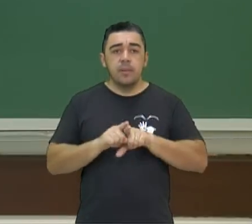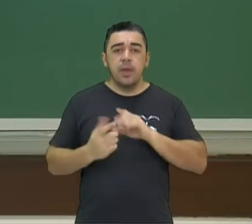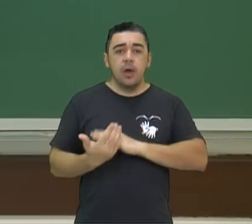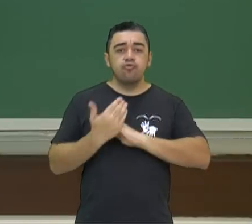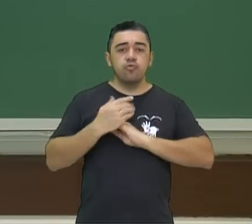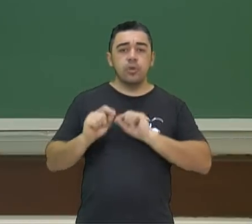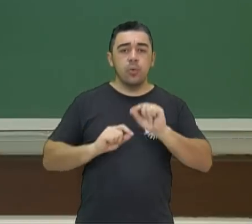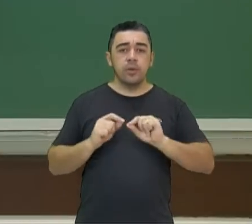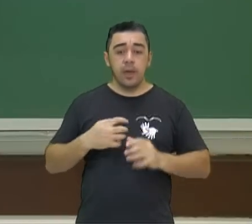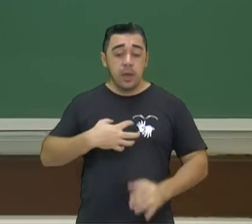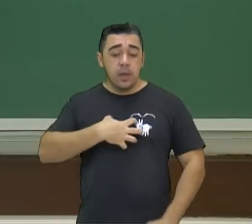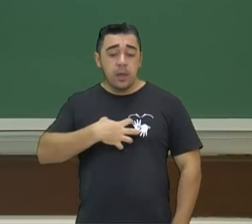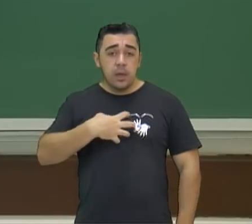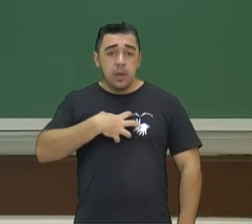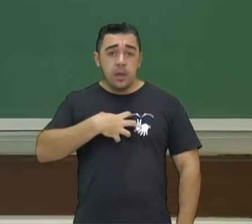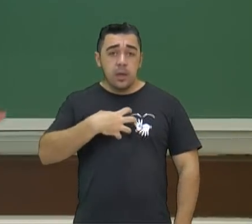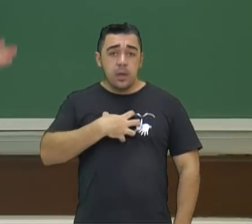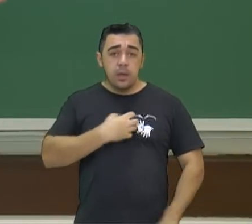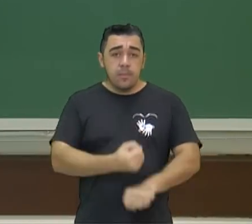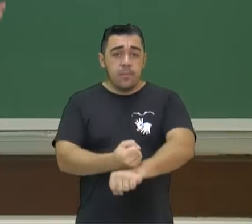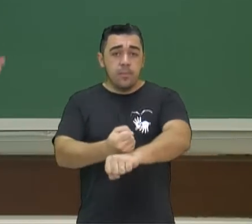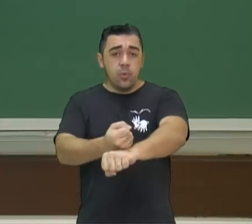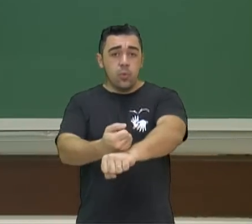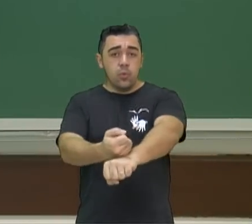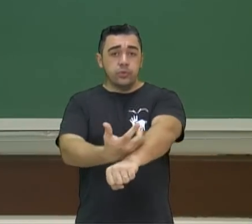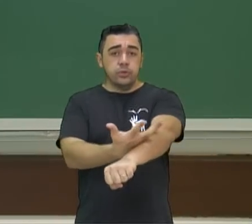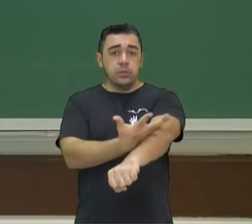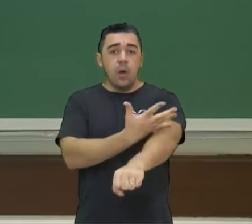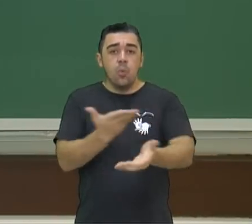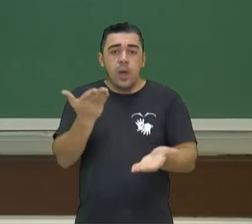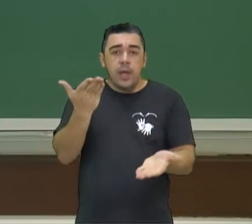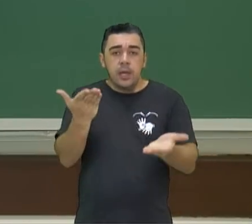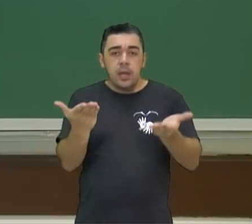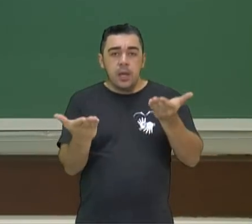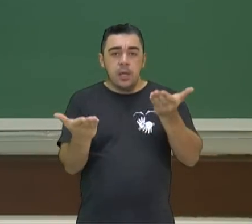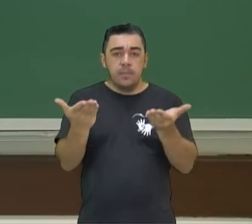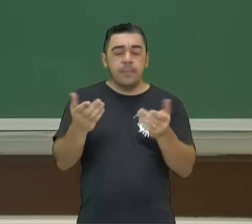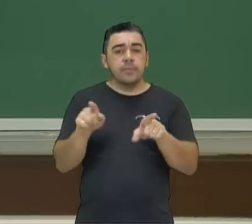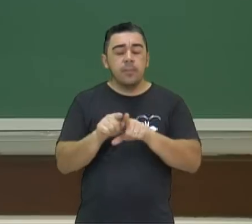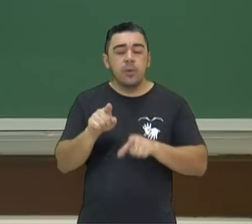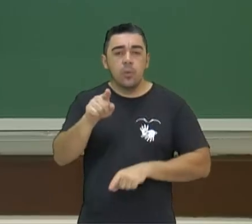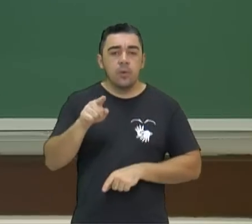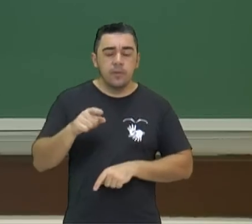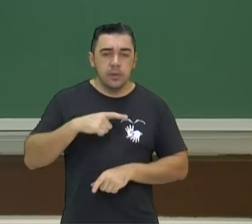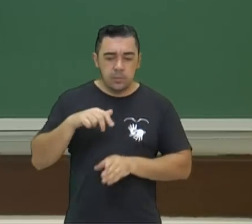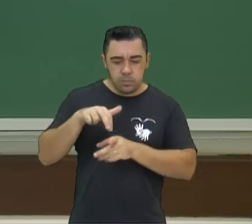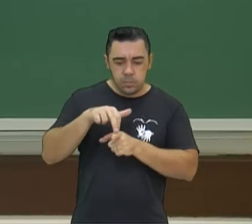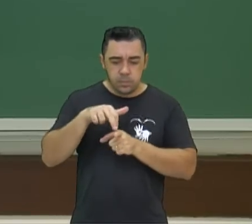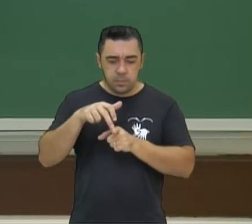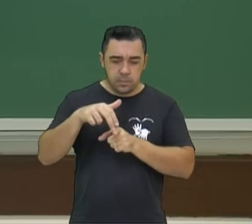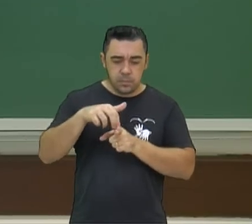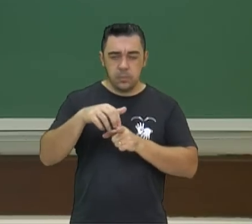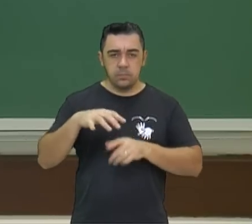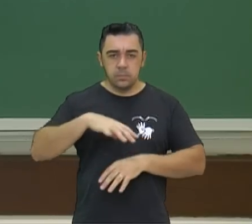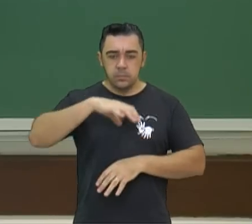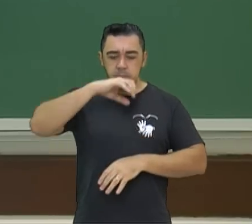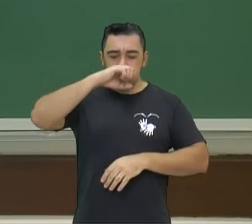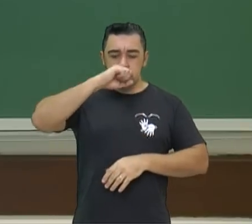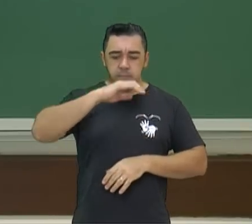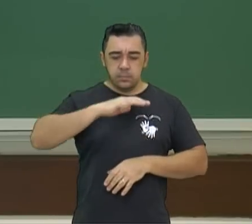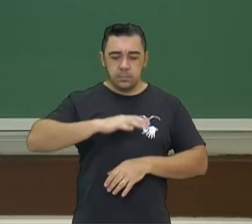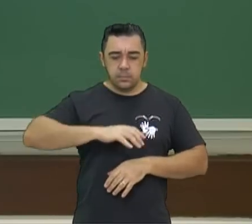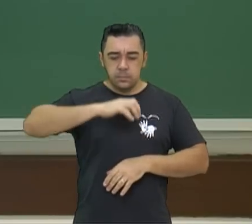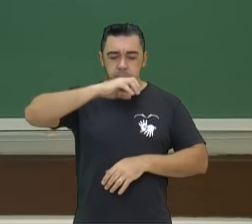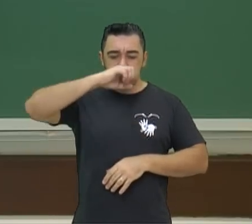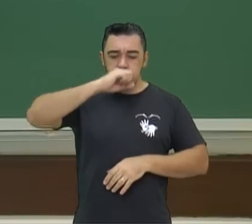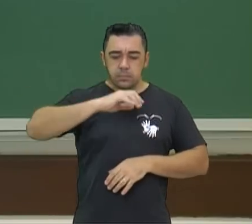gente fala em controle corporal, que você tem que controlar bem a sua respiração, inclusive os batimentos cardíacos, né, o sistema